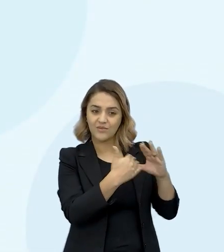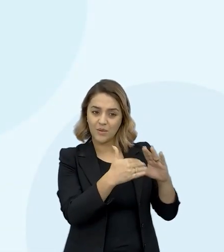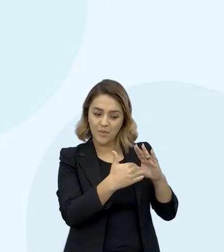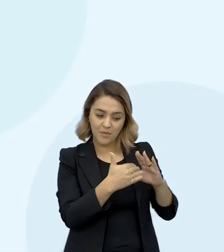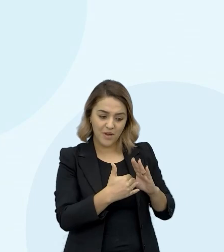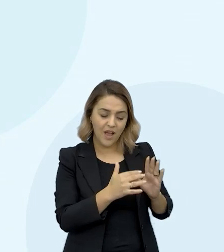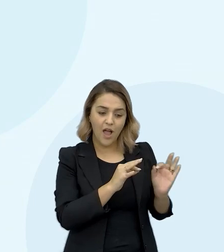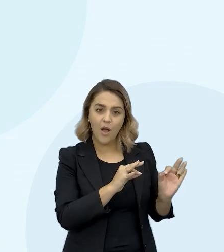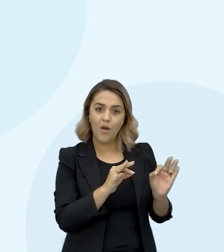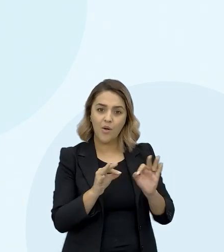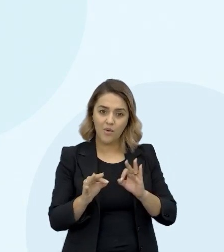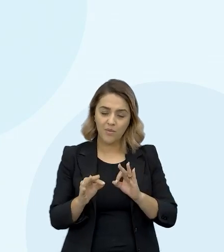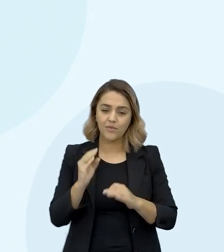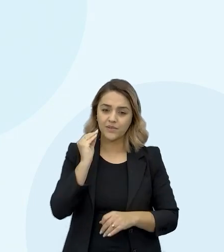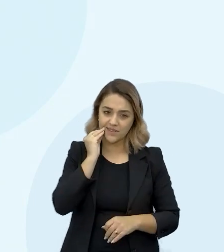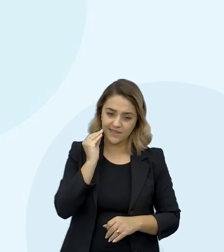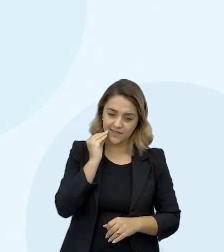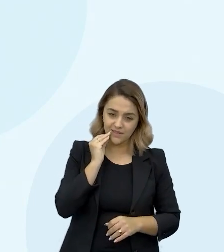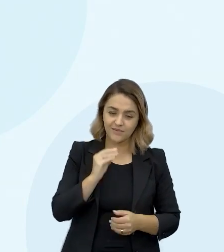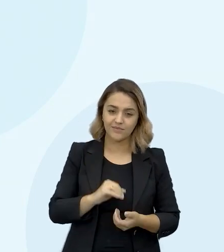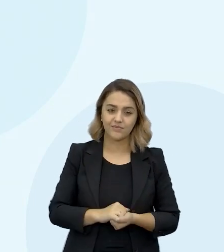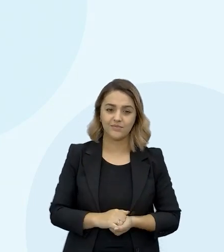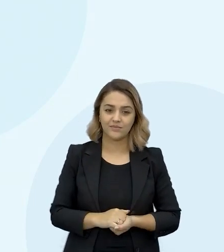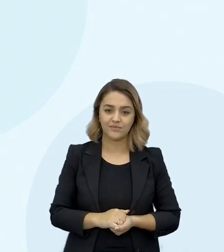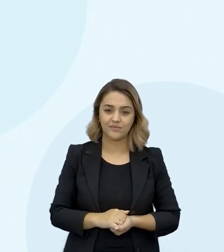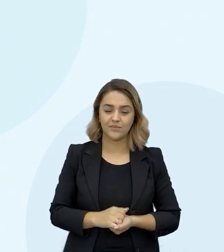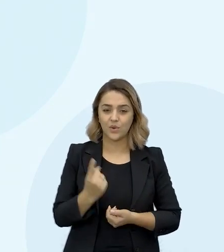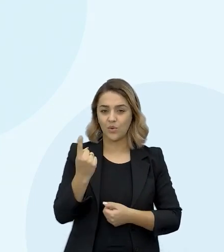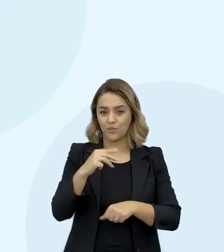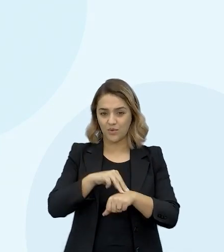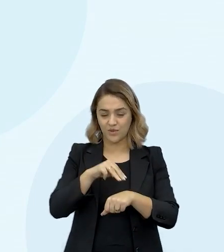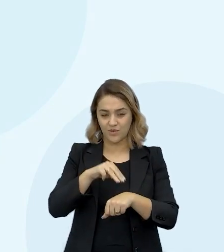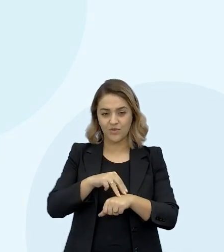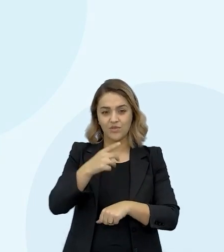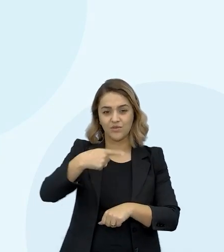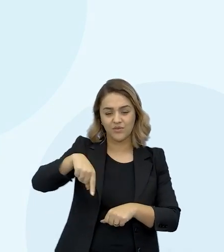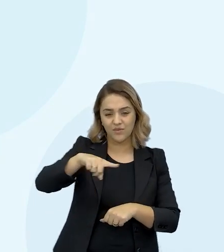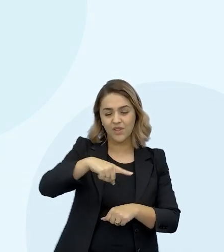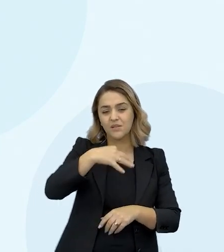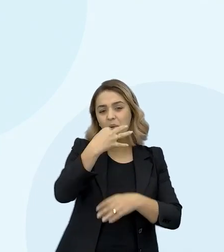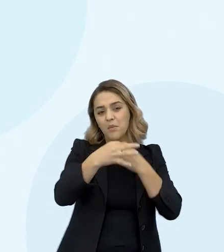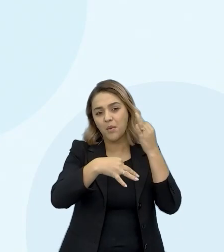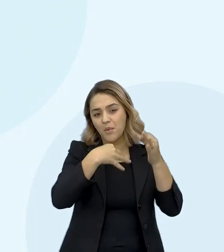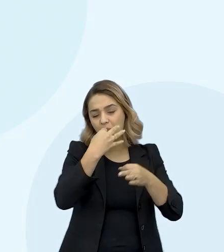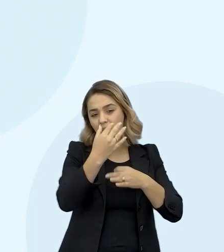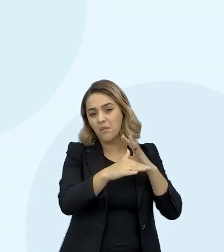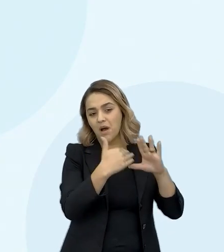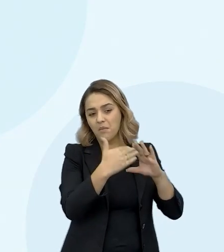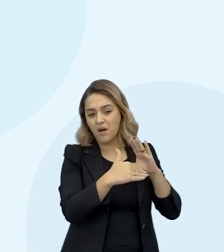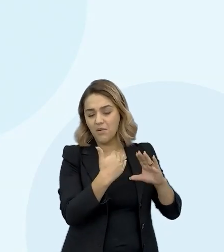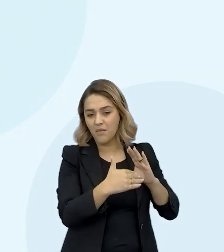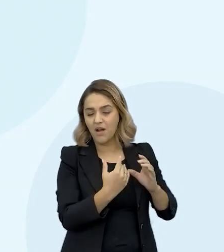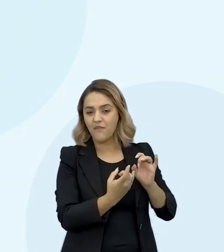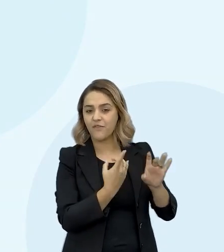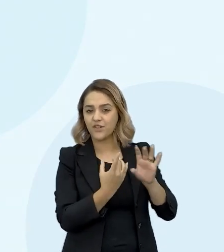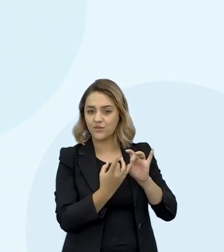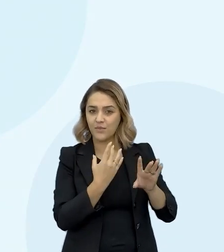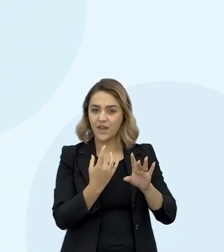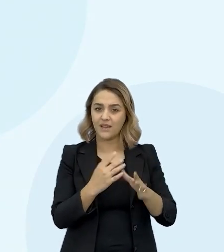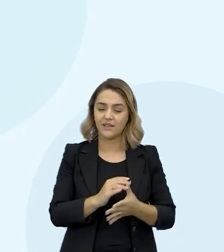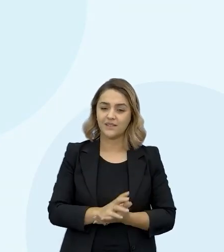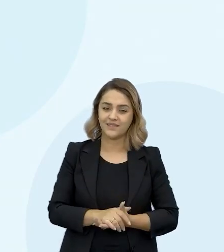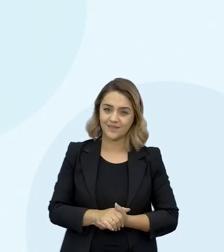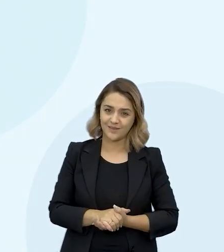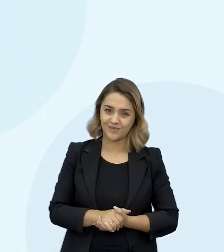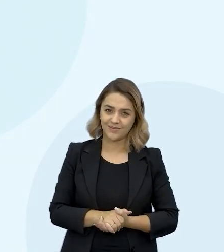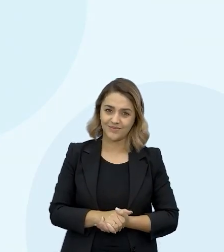coisa, mas eu vou tentar acompanhar, tá bom? 1 minutinho para vocês estarem falando pra gente um feedback